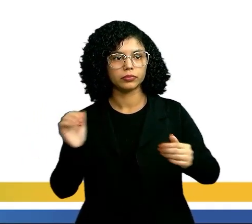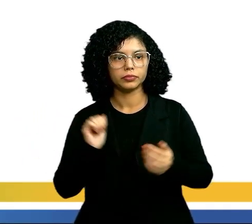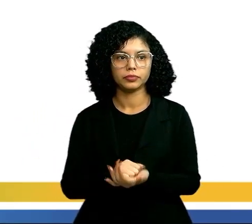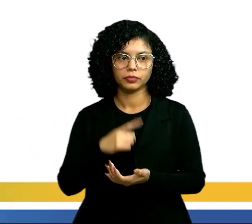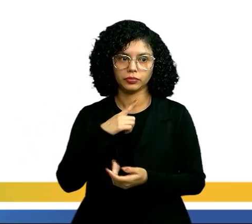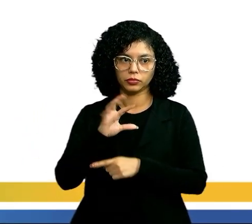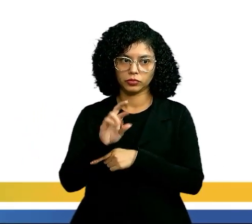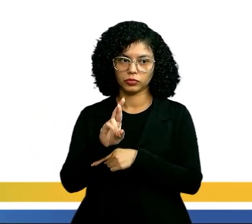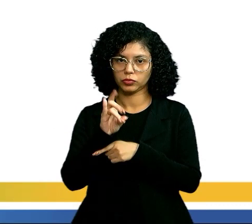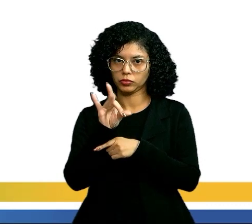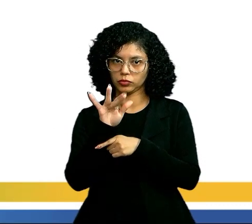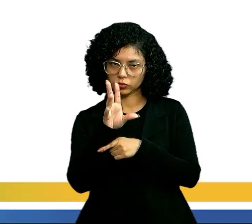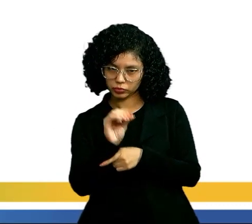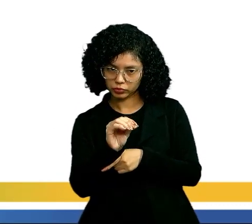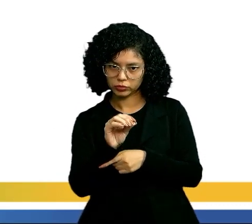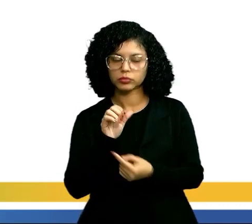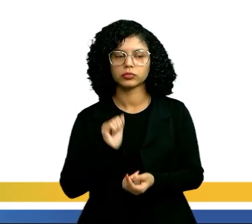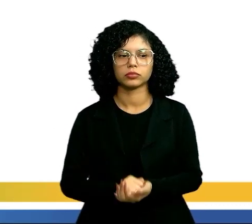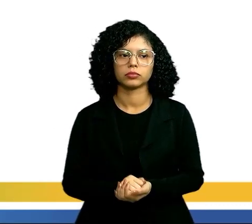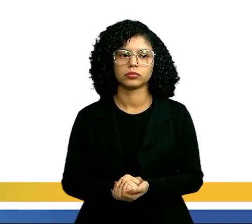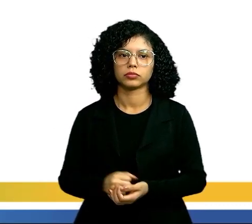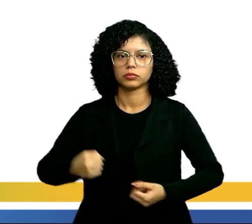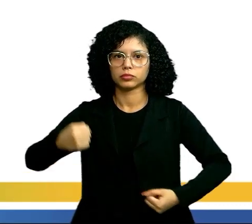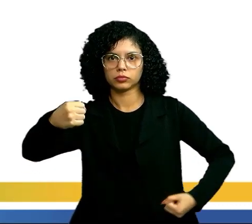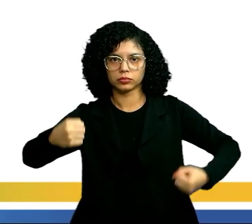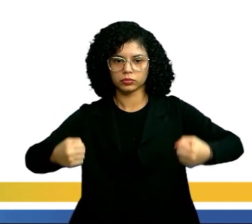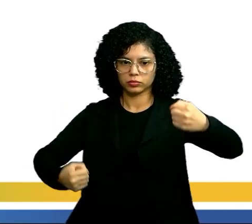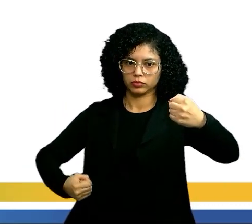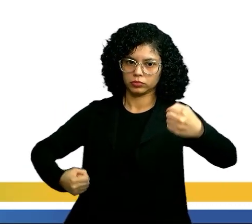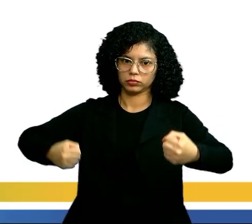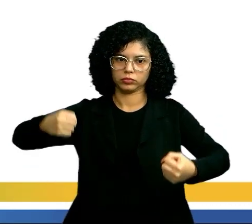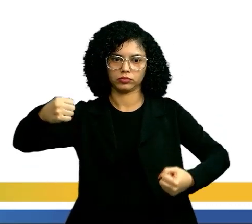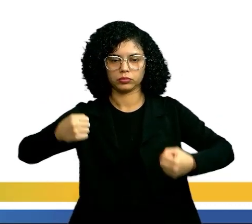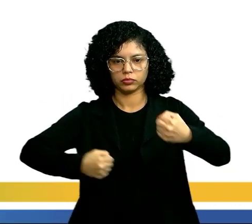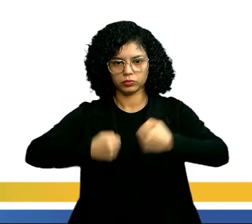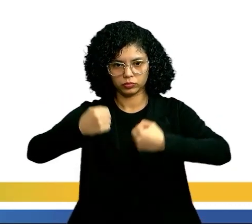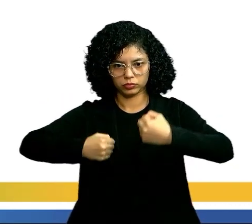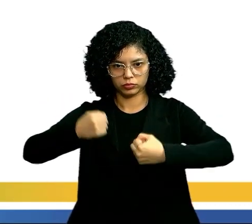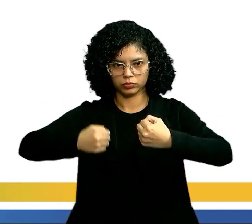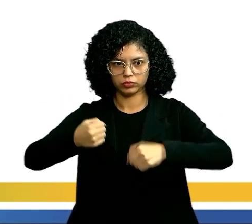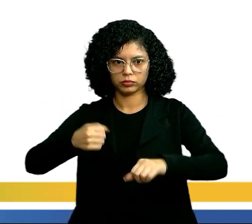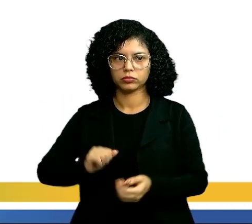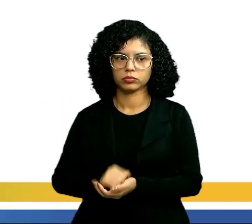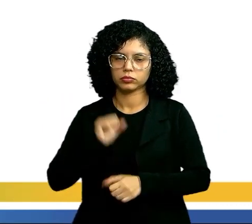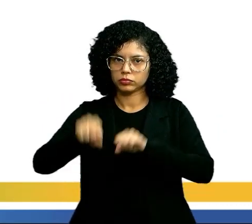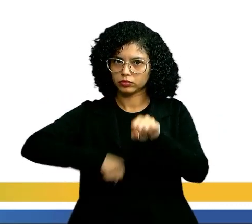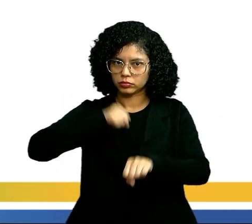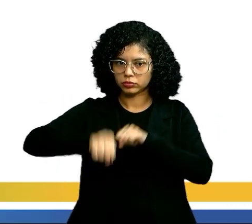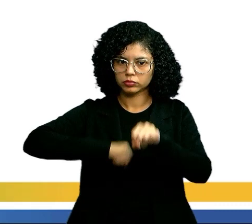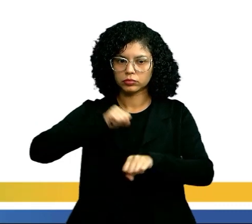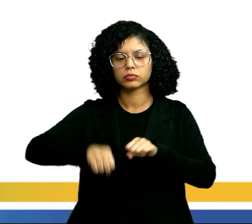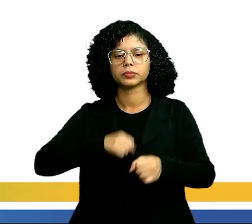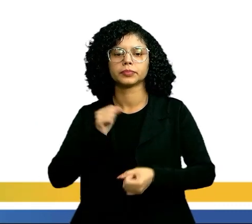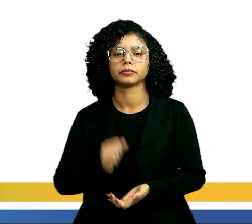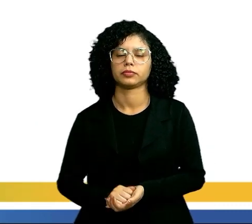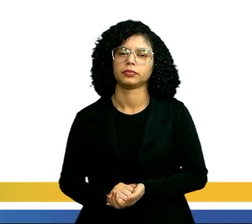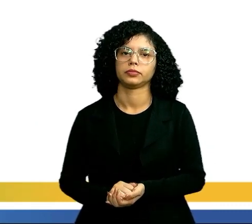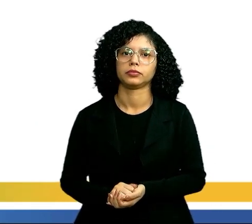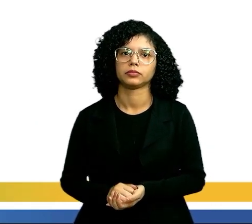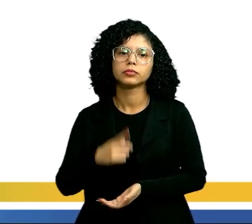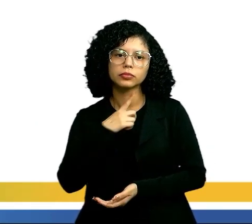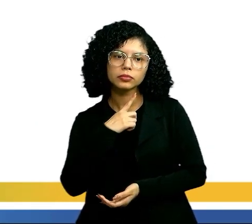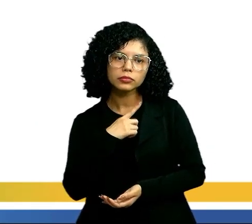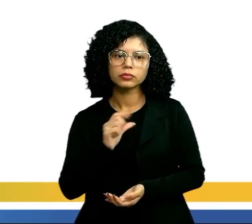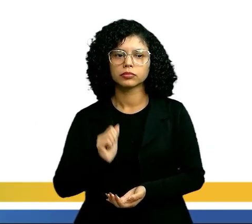Nós temos aí o transporte rodoviário, que são os caminhões, os carros, né, as bicicletas.